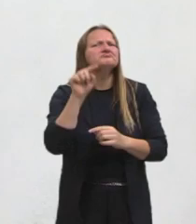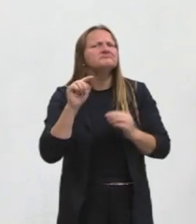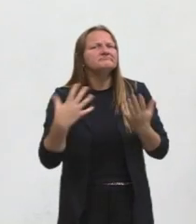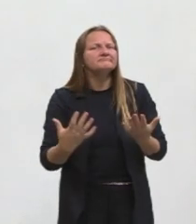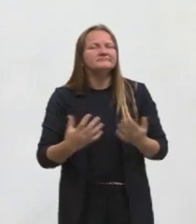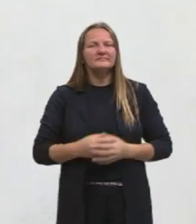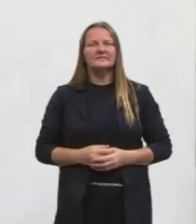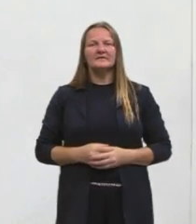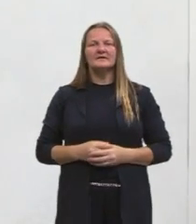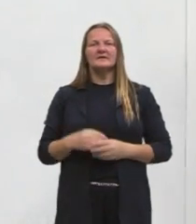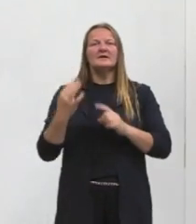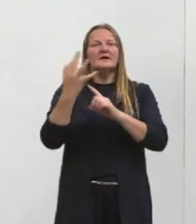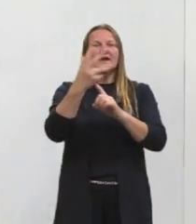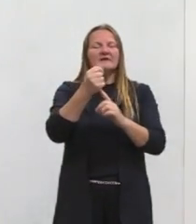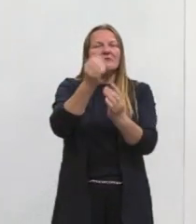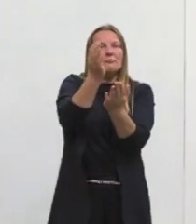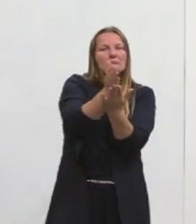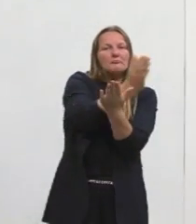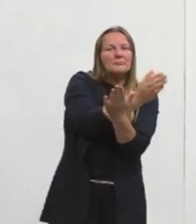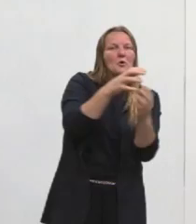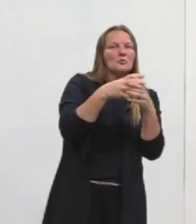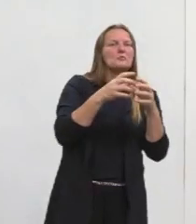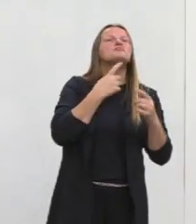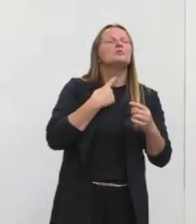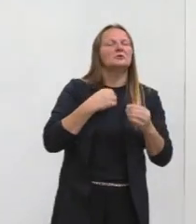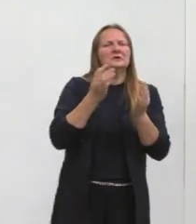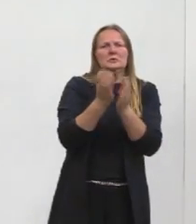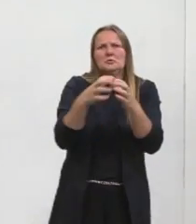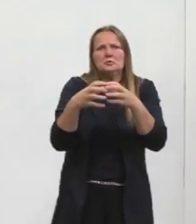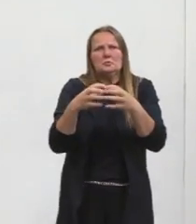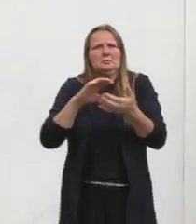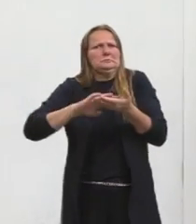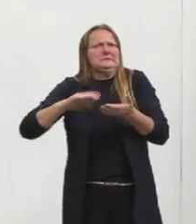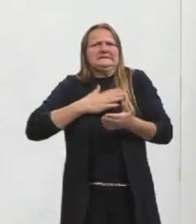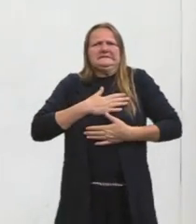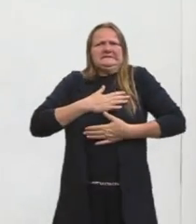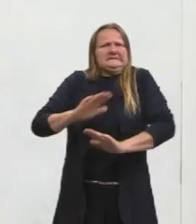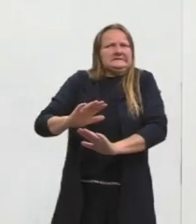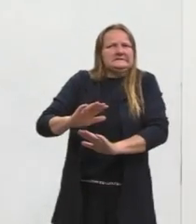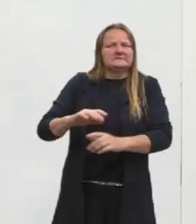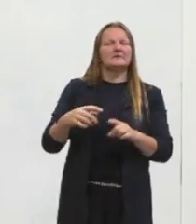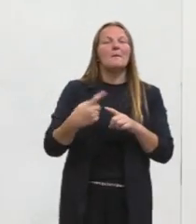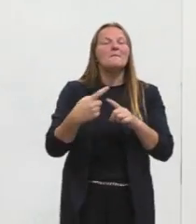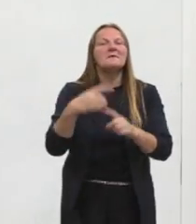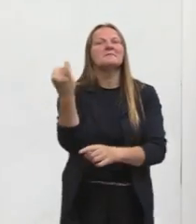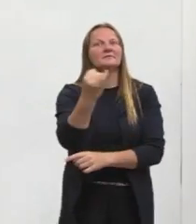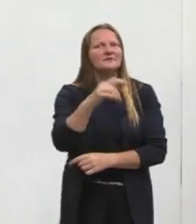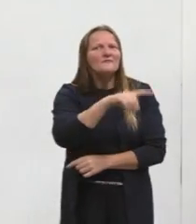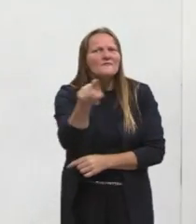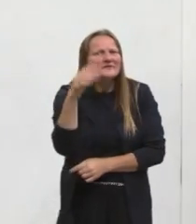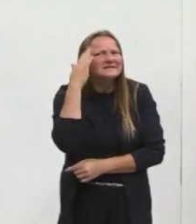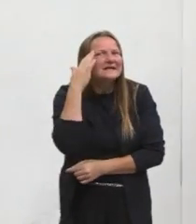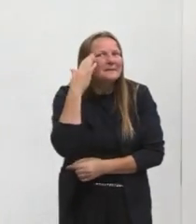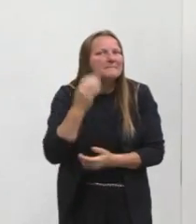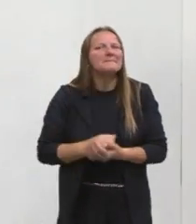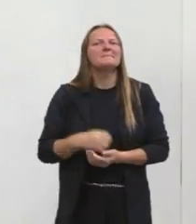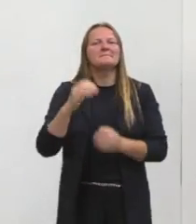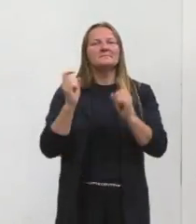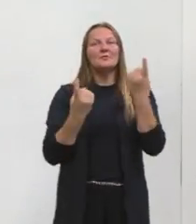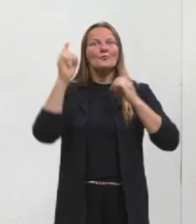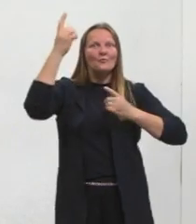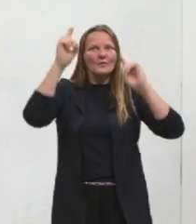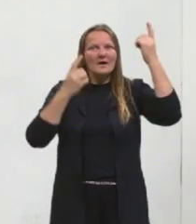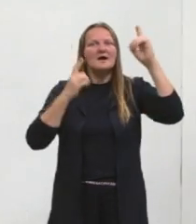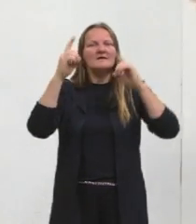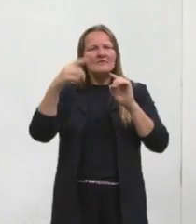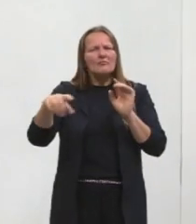o carnaval de opiniões né Tem gente que gosta tem gente que não gosta mas é importante que nós saibamos que o carnaval ele